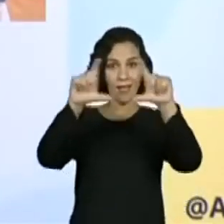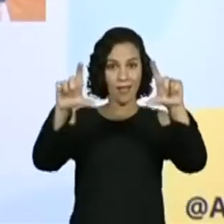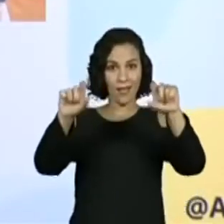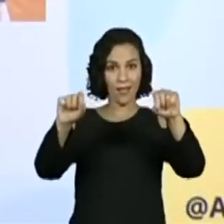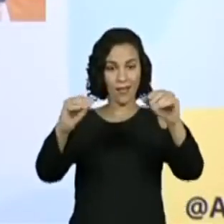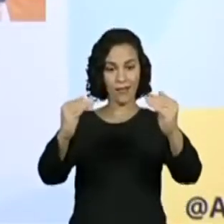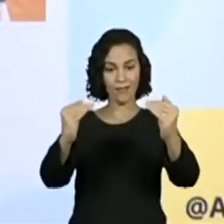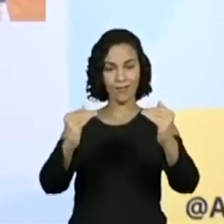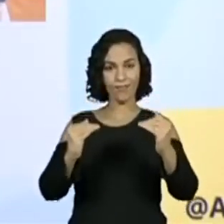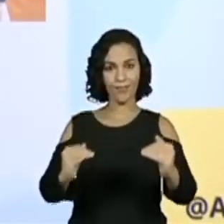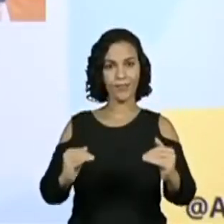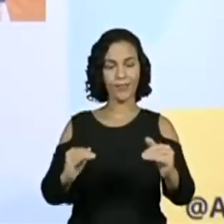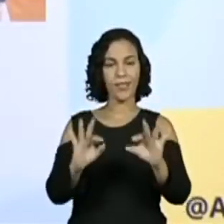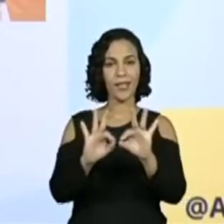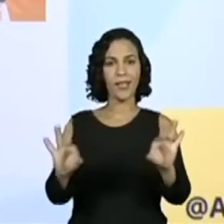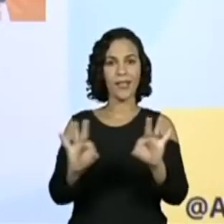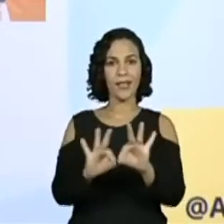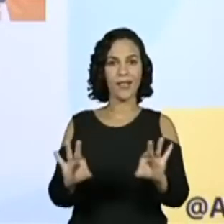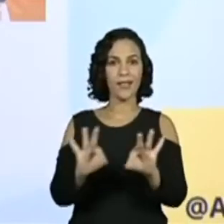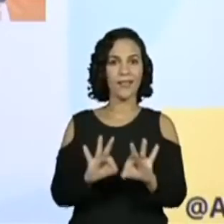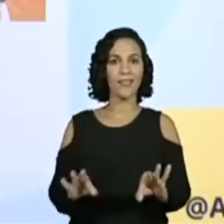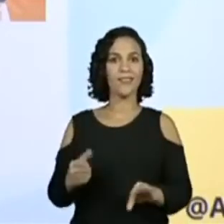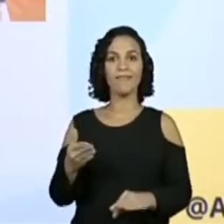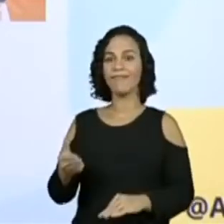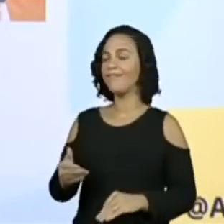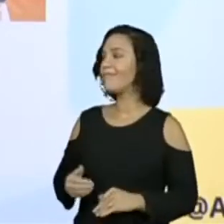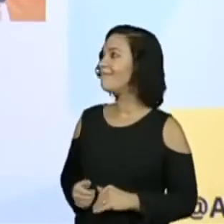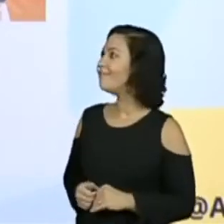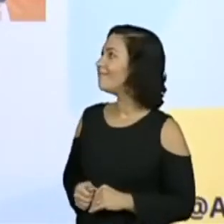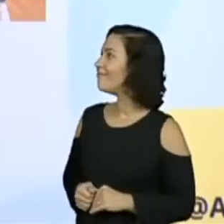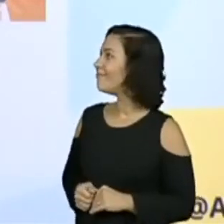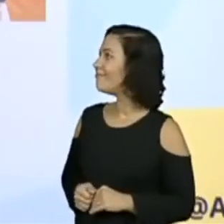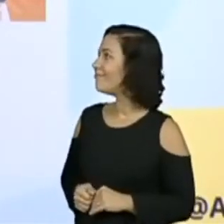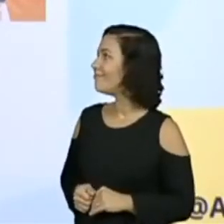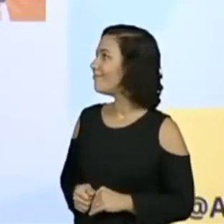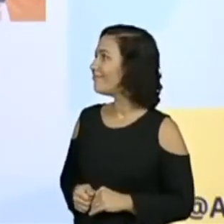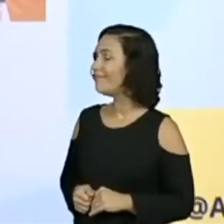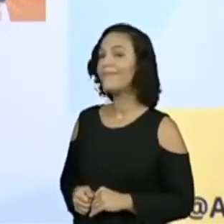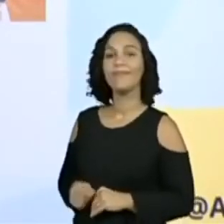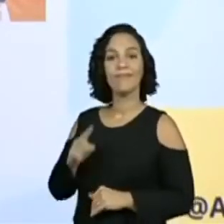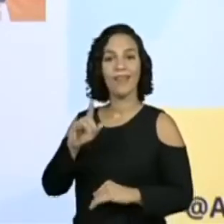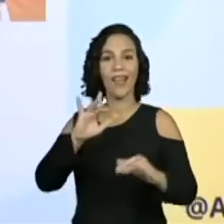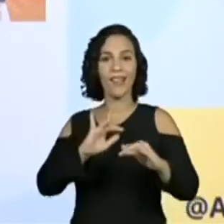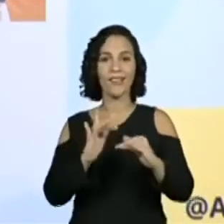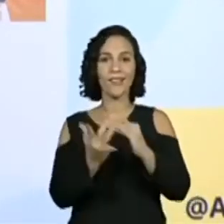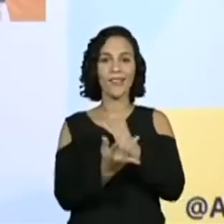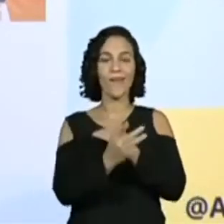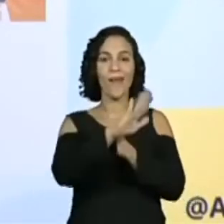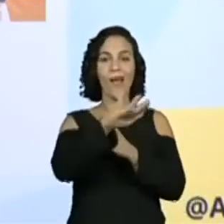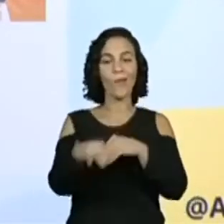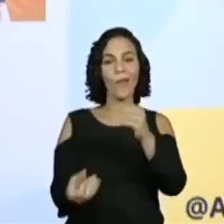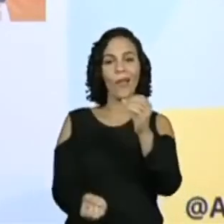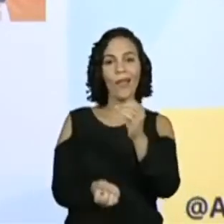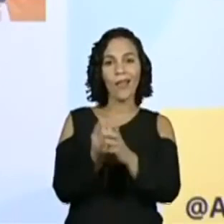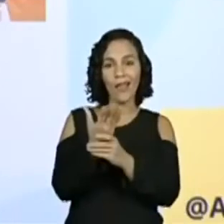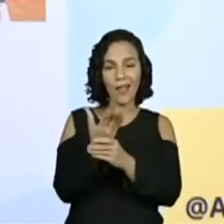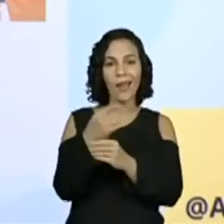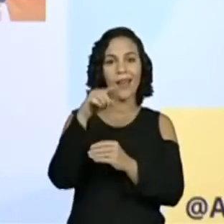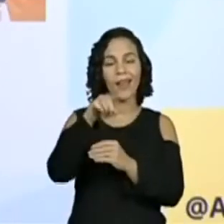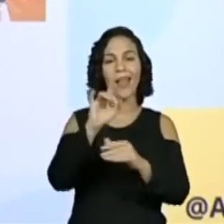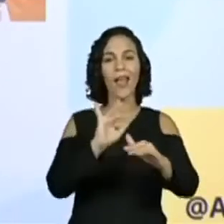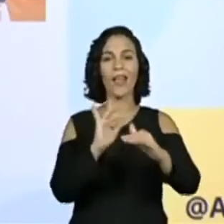Alunos criam perfis em redes sociais para compartilhar conteúdos educacionais durante a pandemia. Viu só como a gente